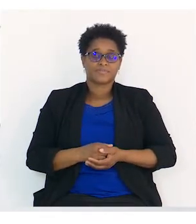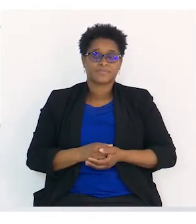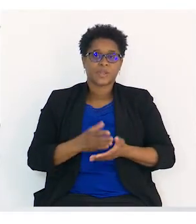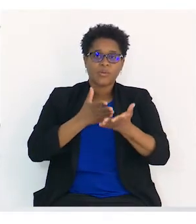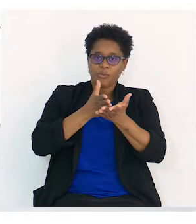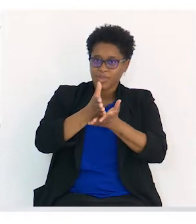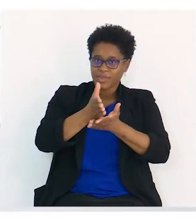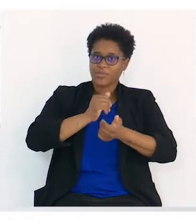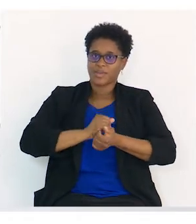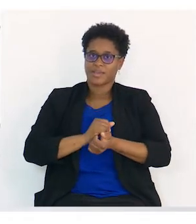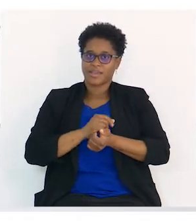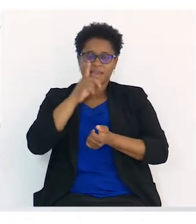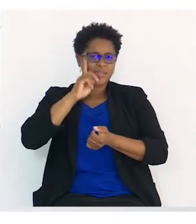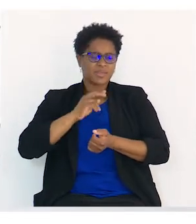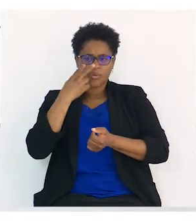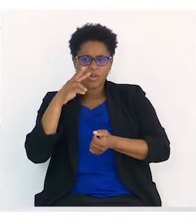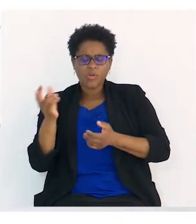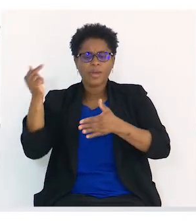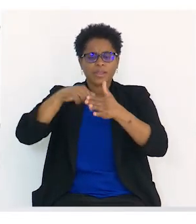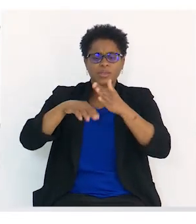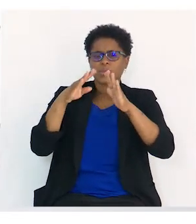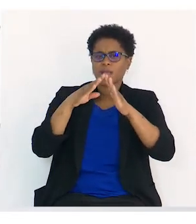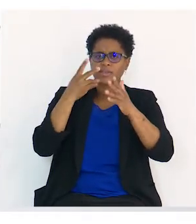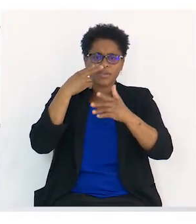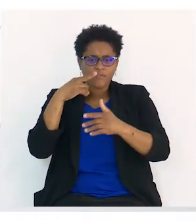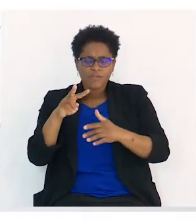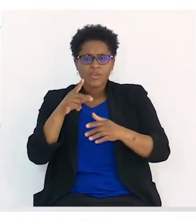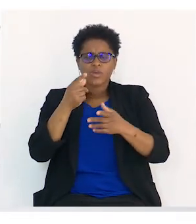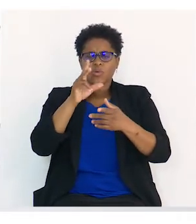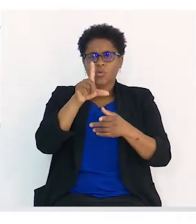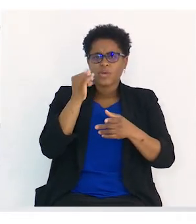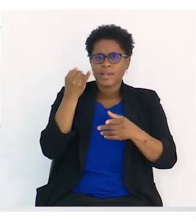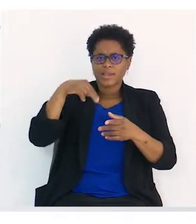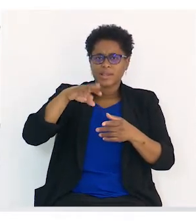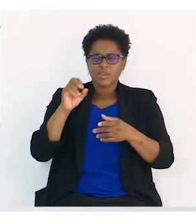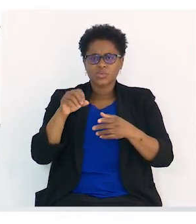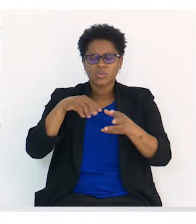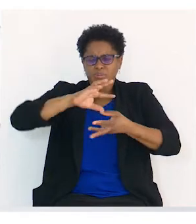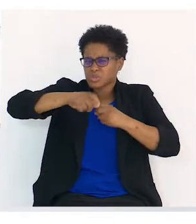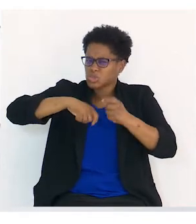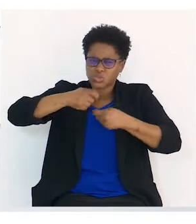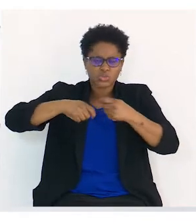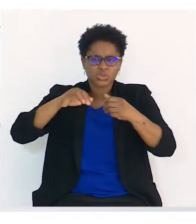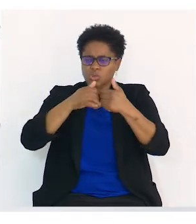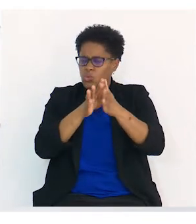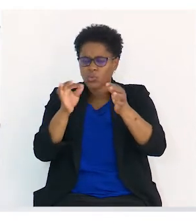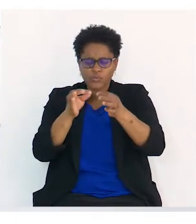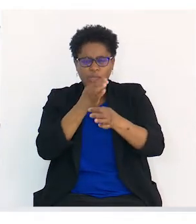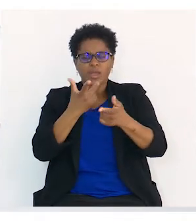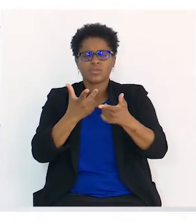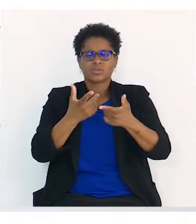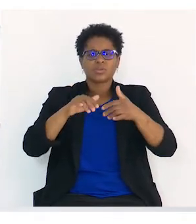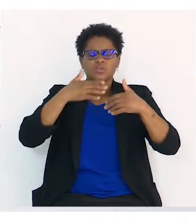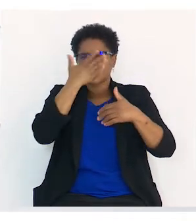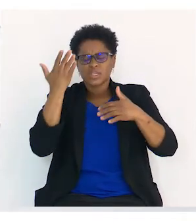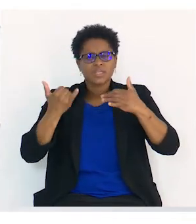Continuar. A menina olhou para dentro de casa e viu o linho remexido e todo fiado. No dia seguinte,